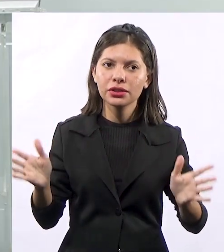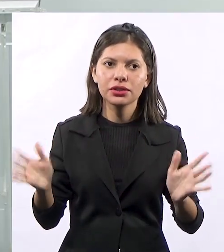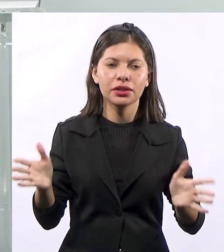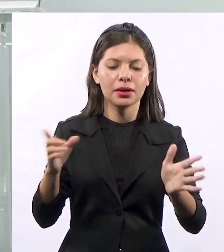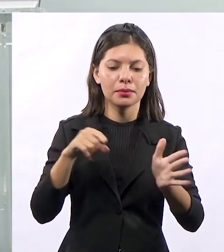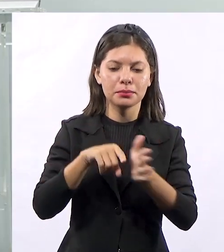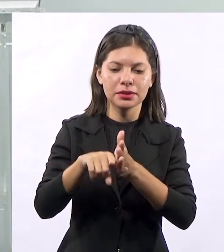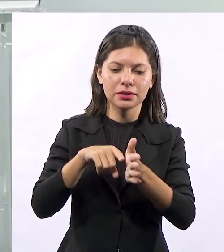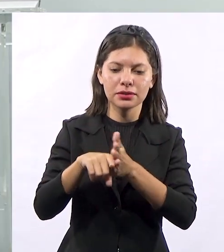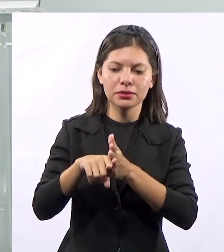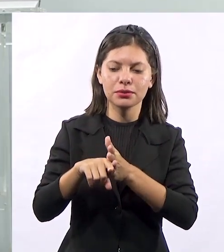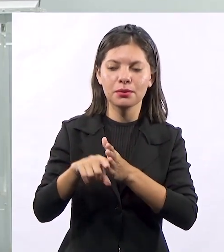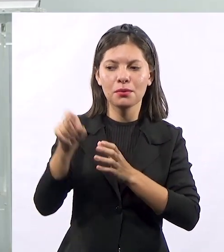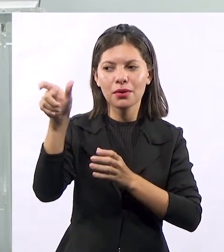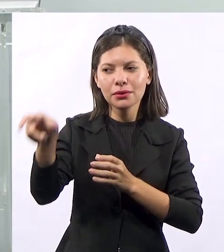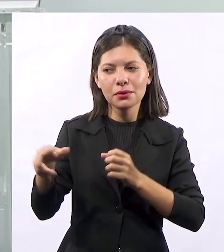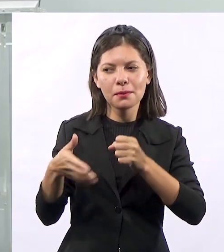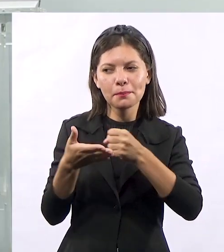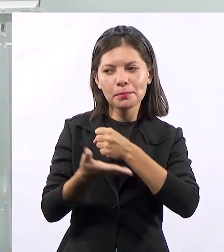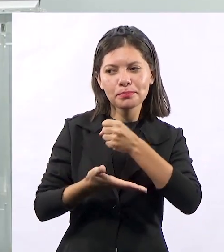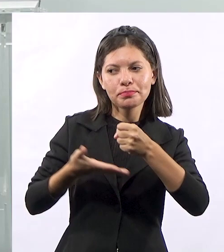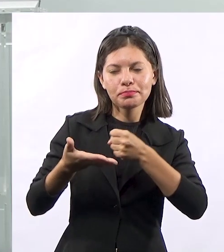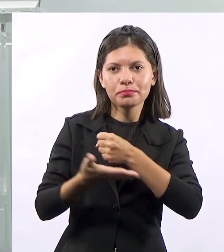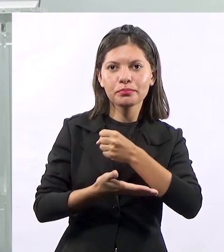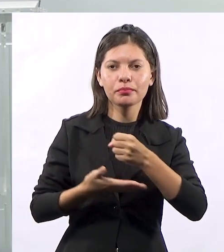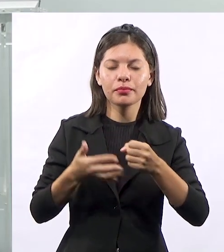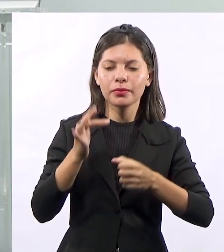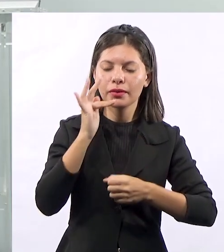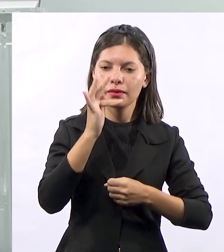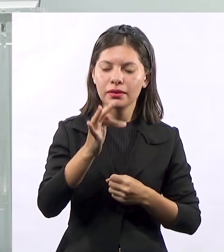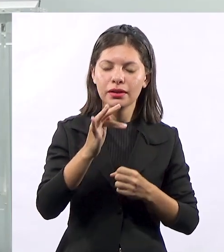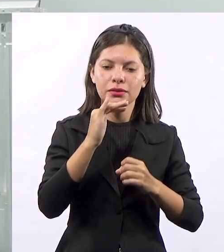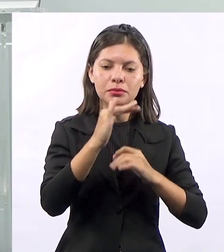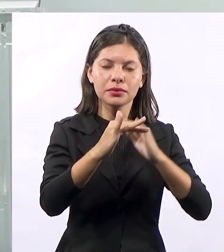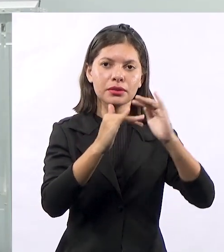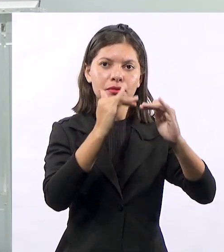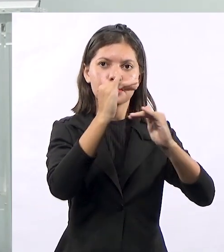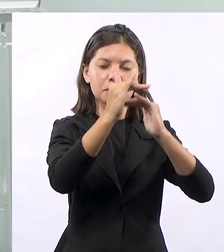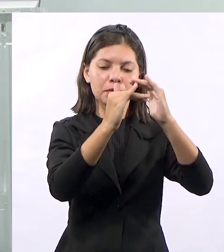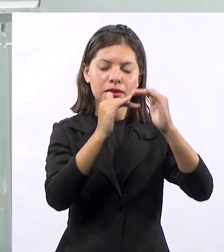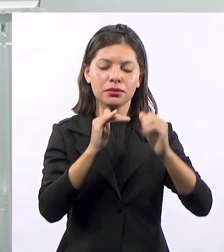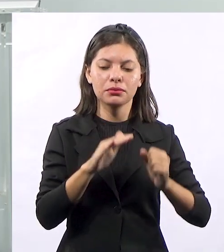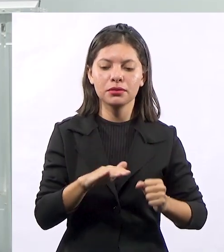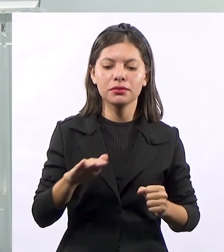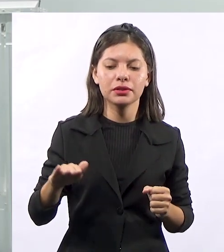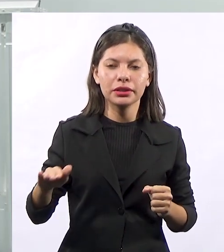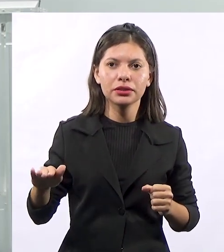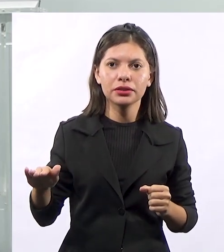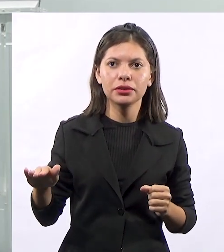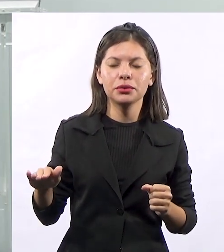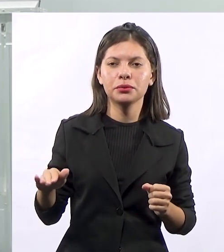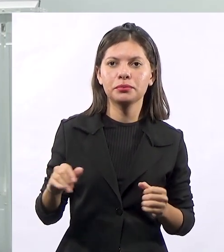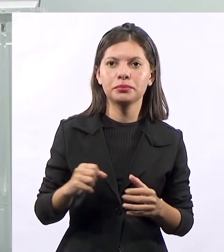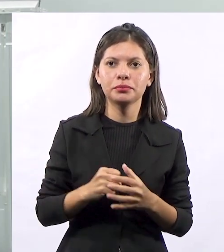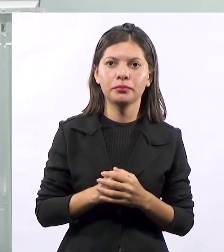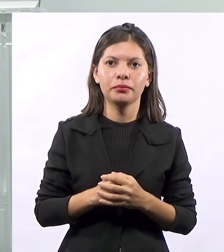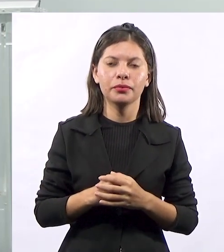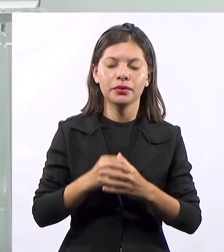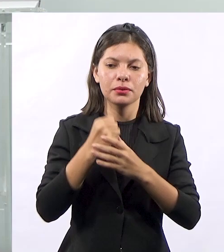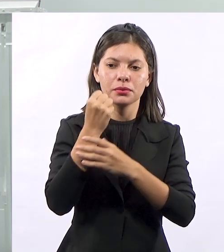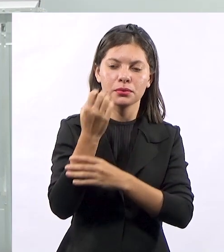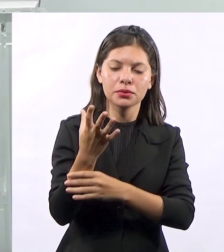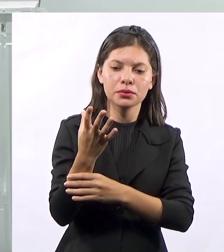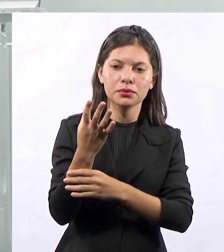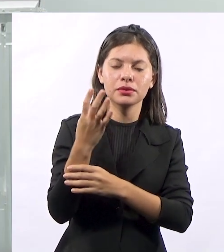te dão base para você falar, por exemplo, sobre o desenvolvimento infantil, sobre o processo de construção